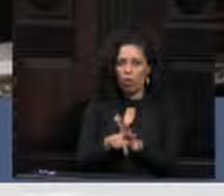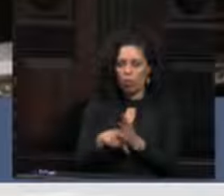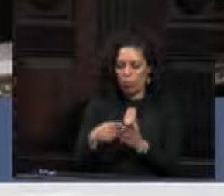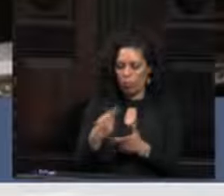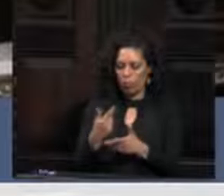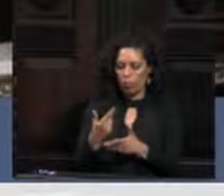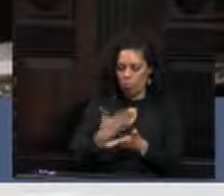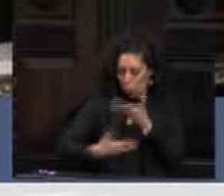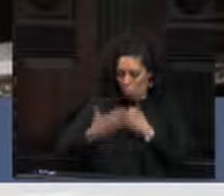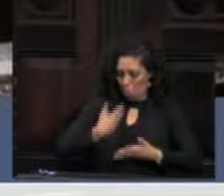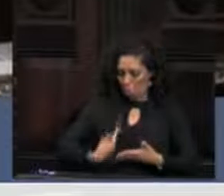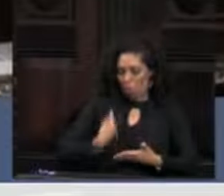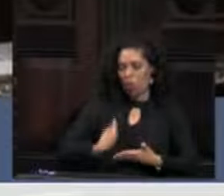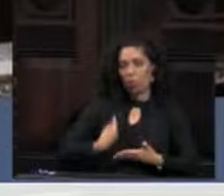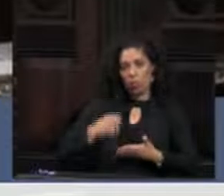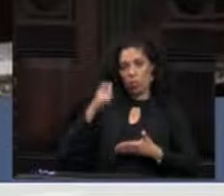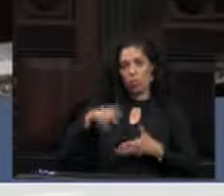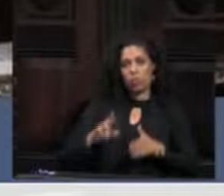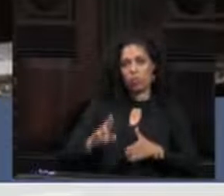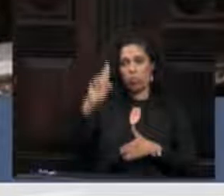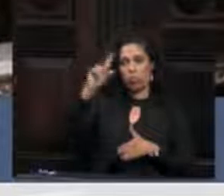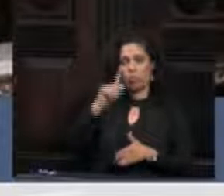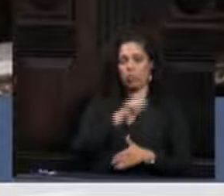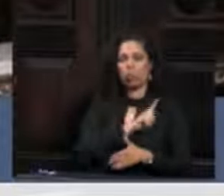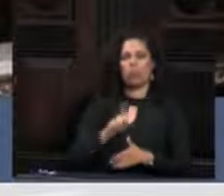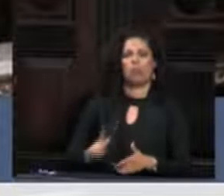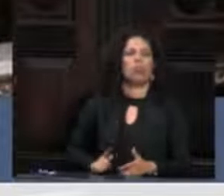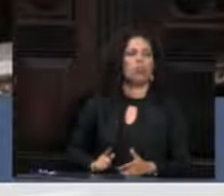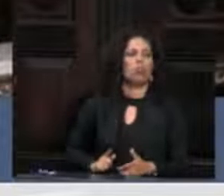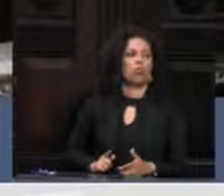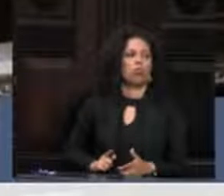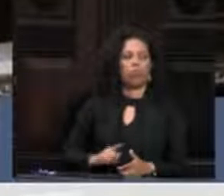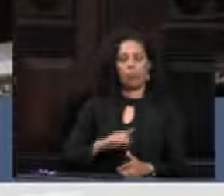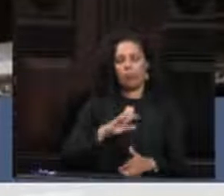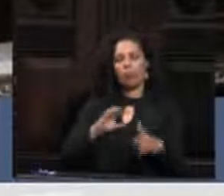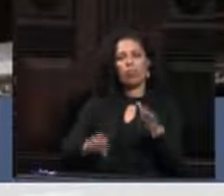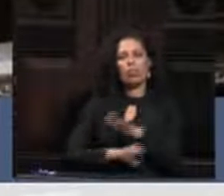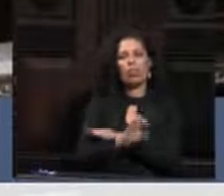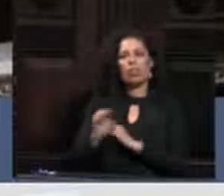deve ser. A SEDAI, portanto, é uma empresa